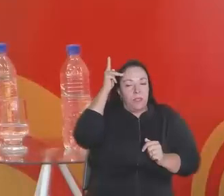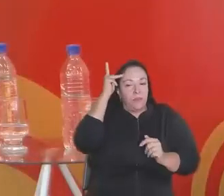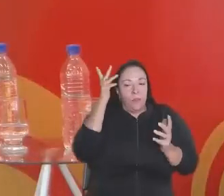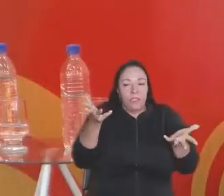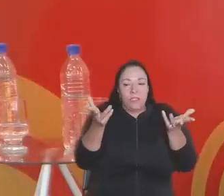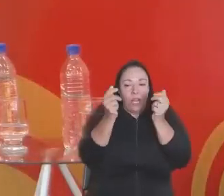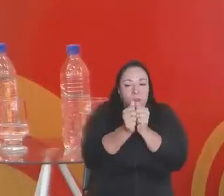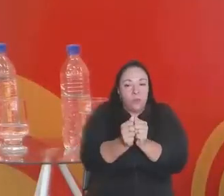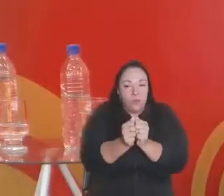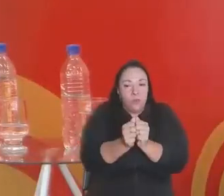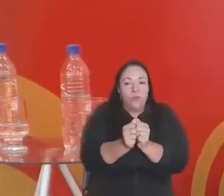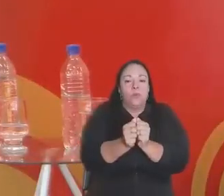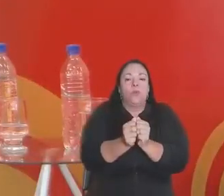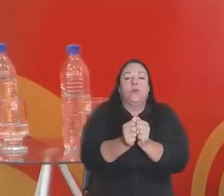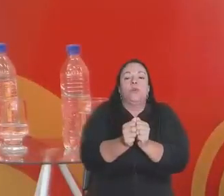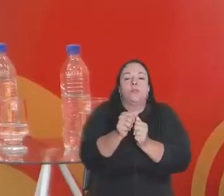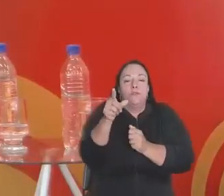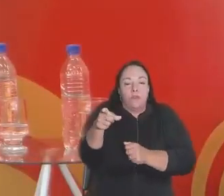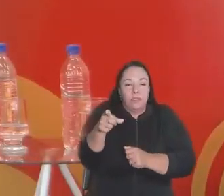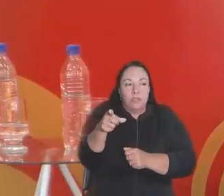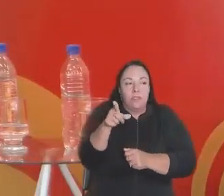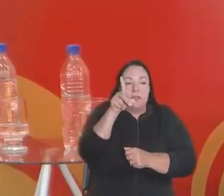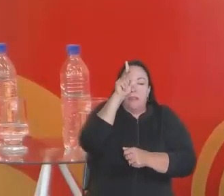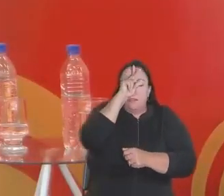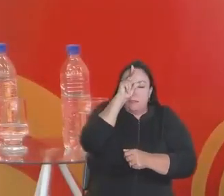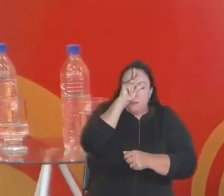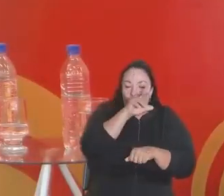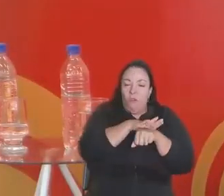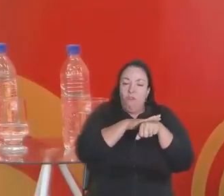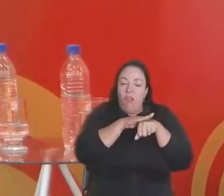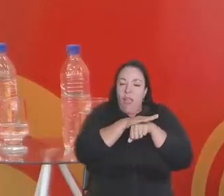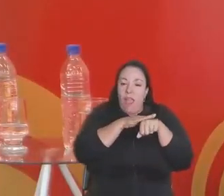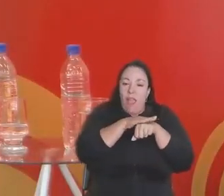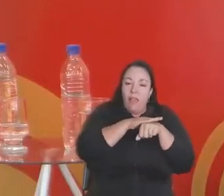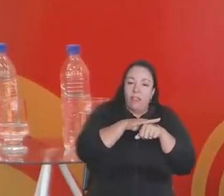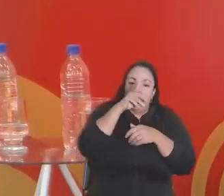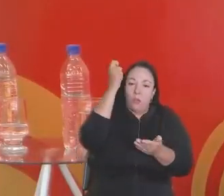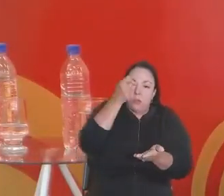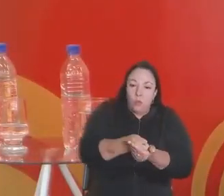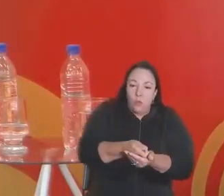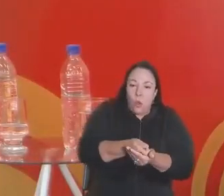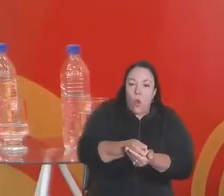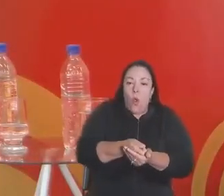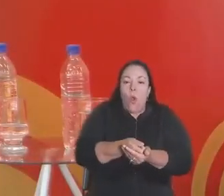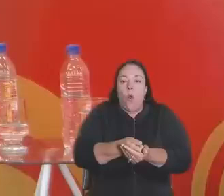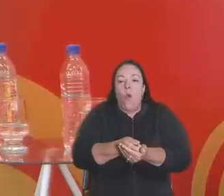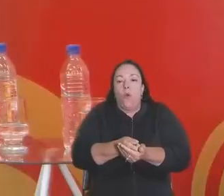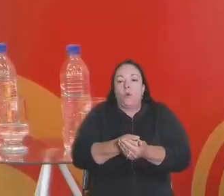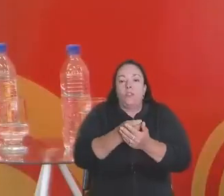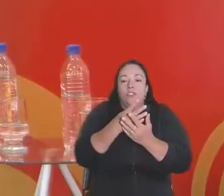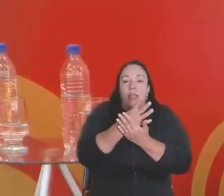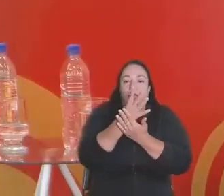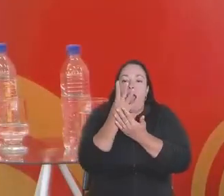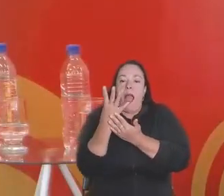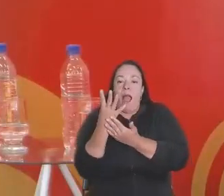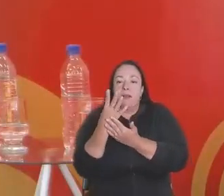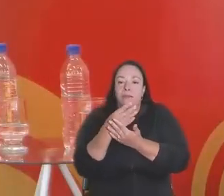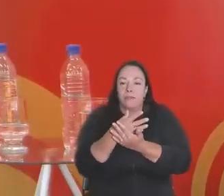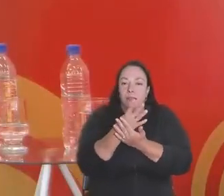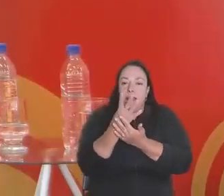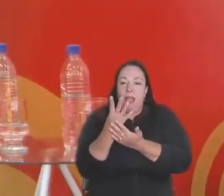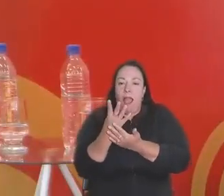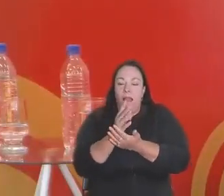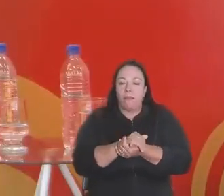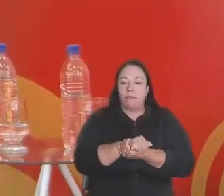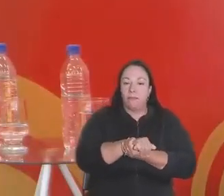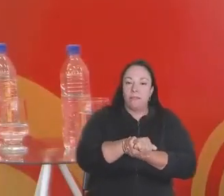turma, os causos, o jogo do truco, enfim, o ambiente em si. Então,